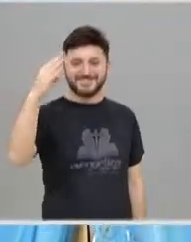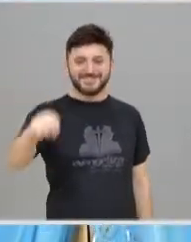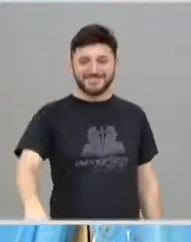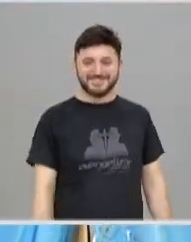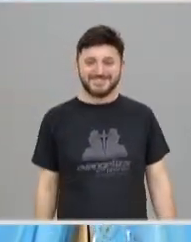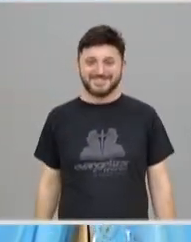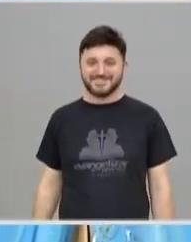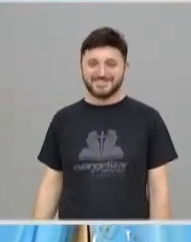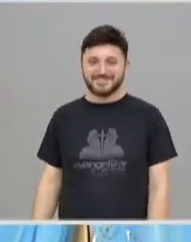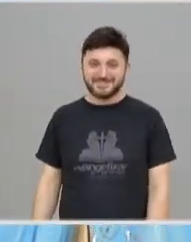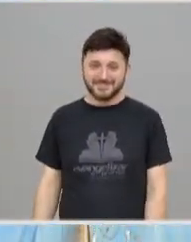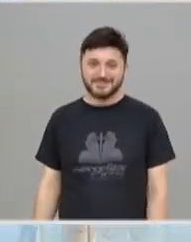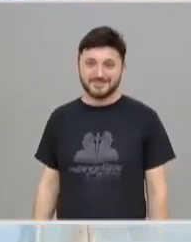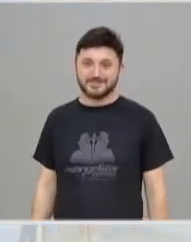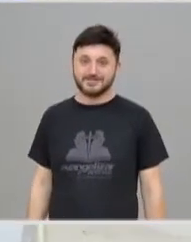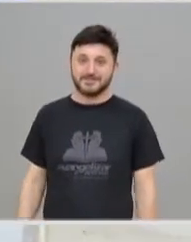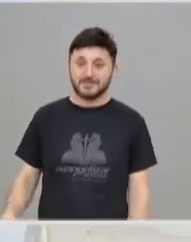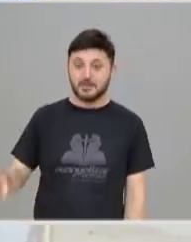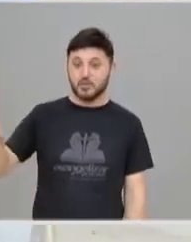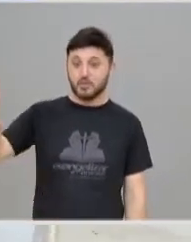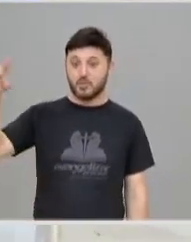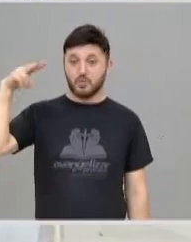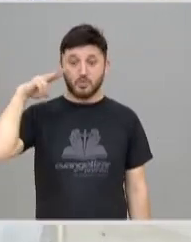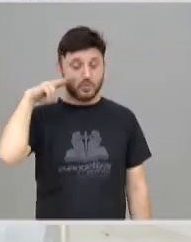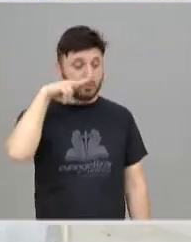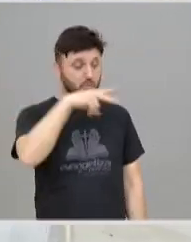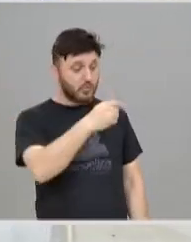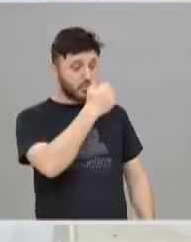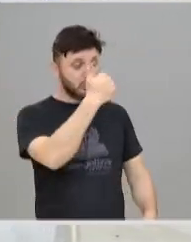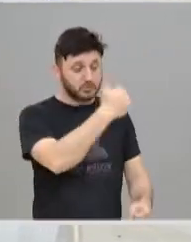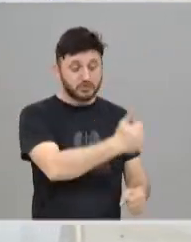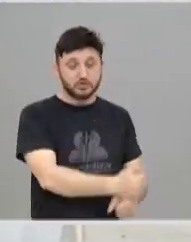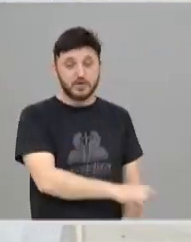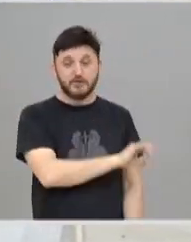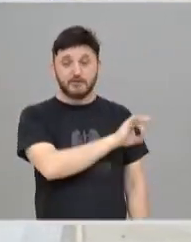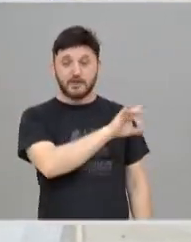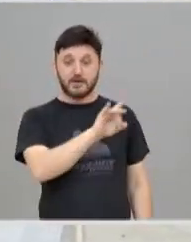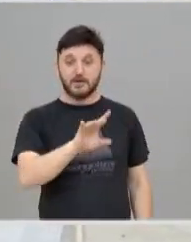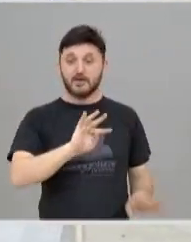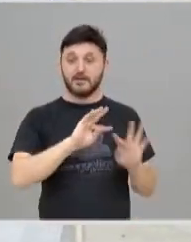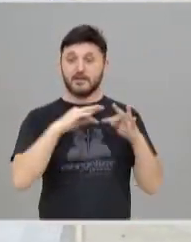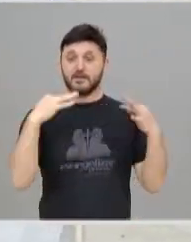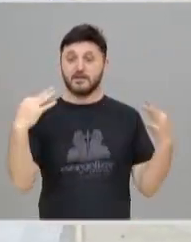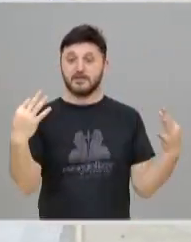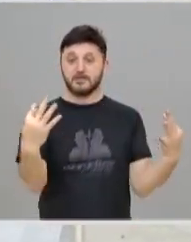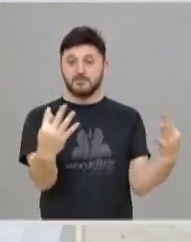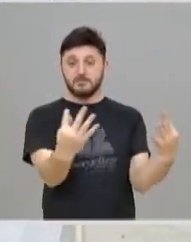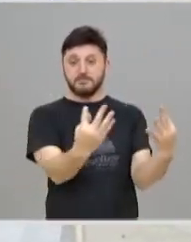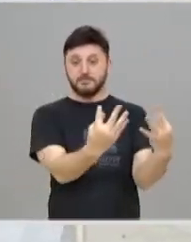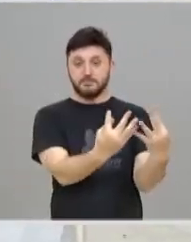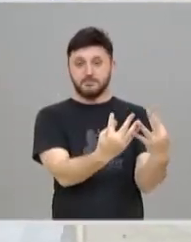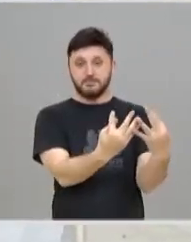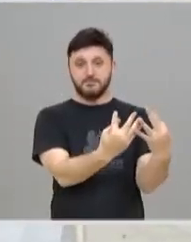pais. Deus, olhai pelos chefes de cada família,